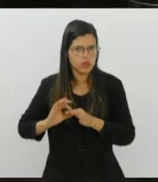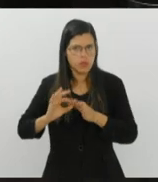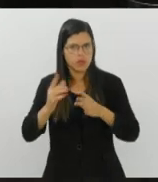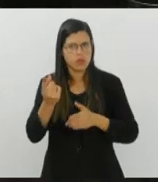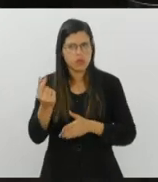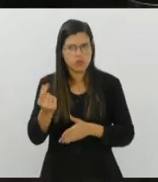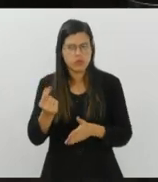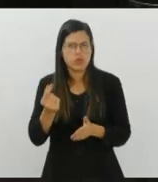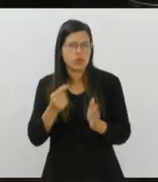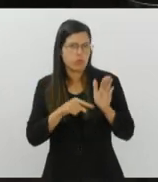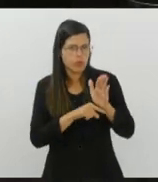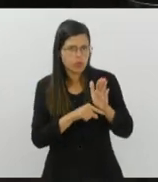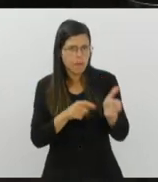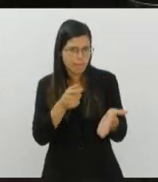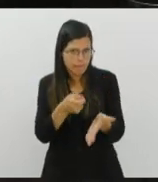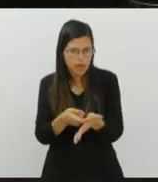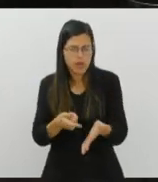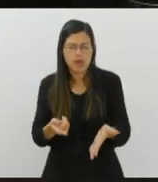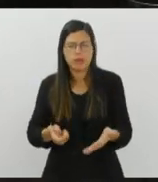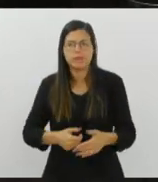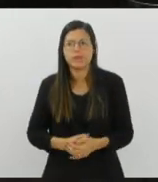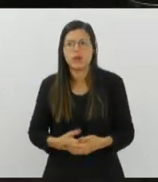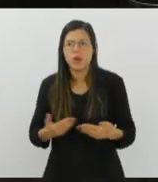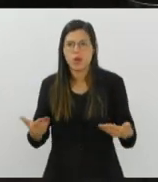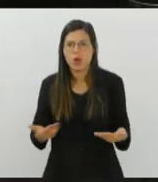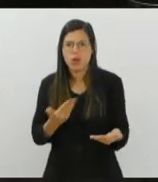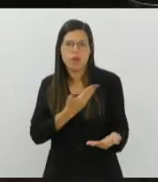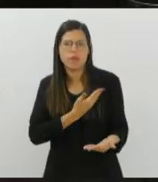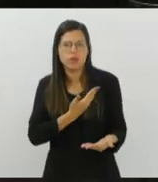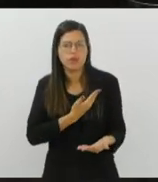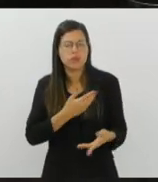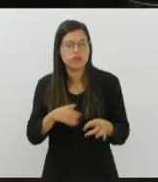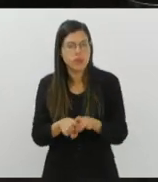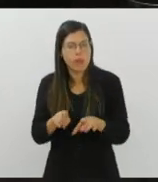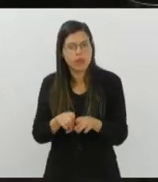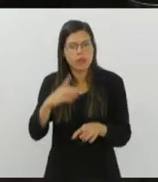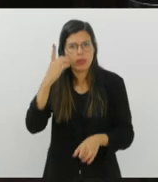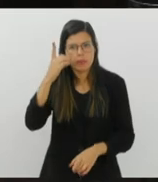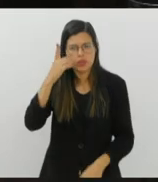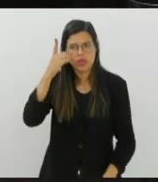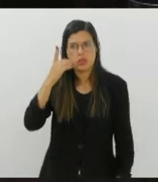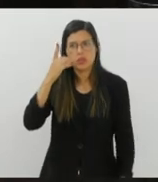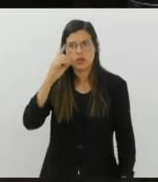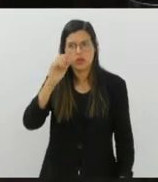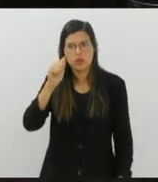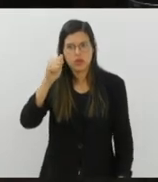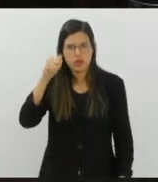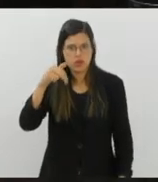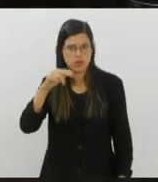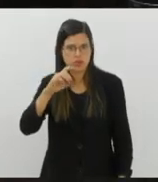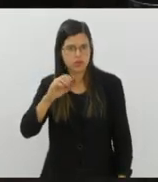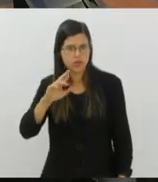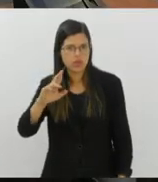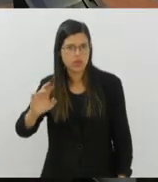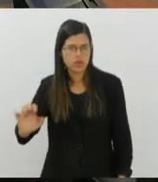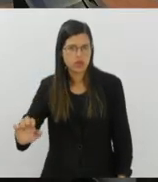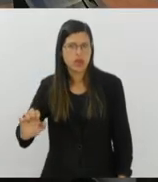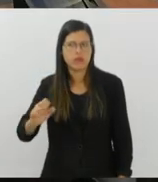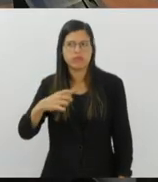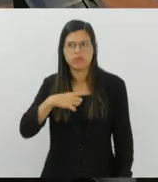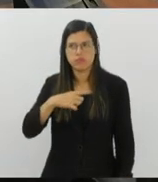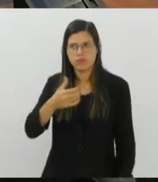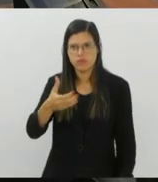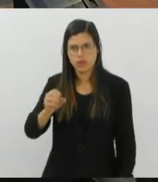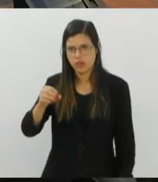os inativos. Com a palavra o nobre amigo e companheiro também, deputado André Correia, que dispõe de 10 minutos.